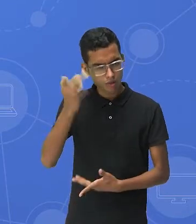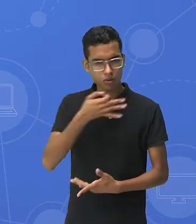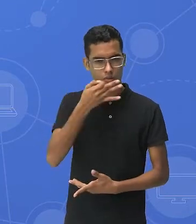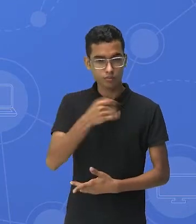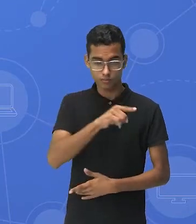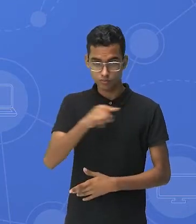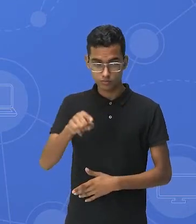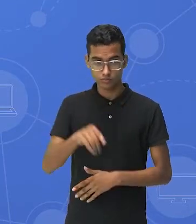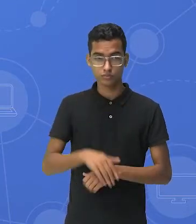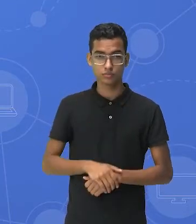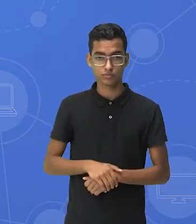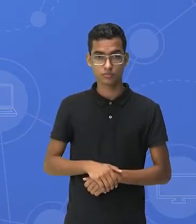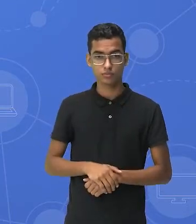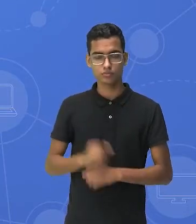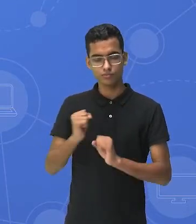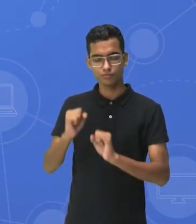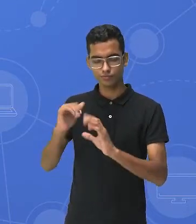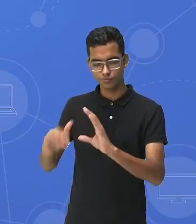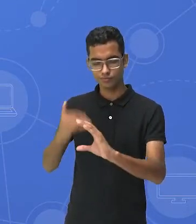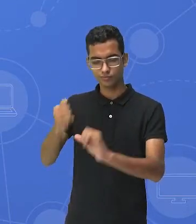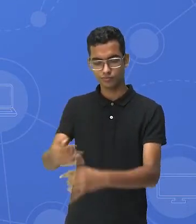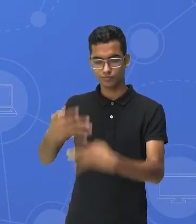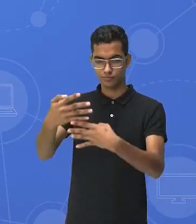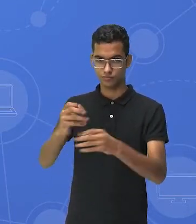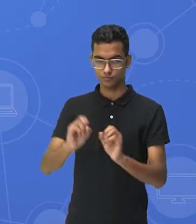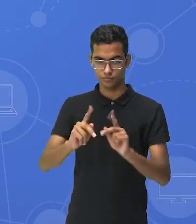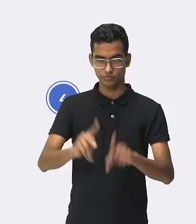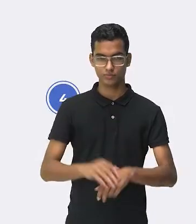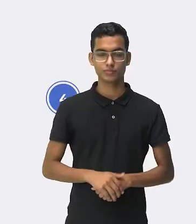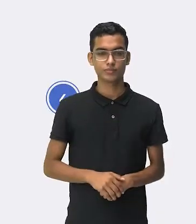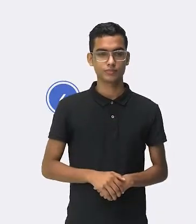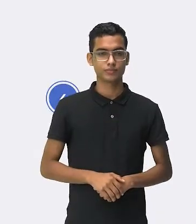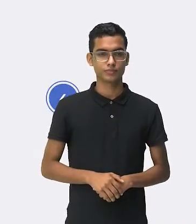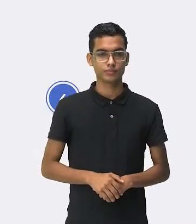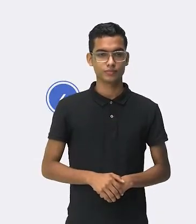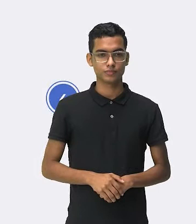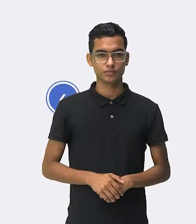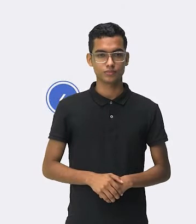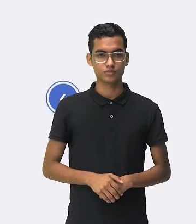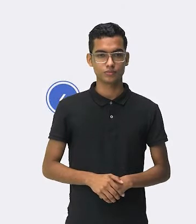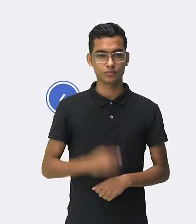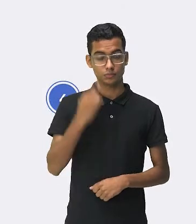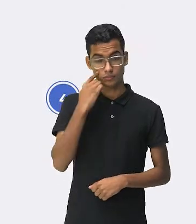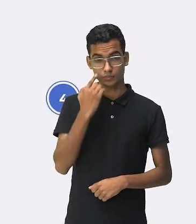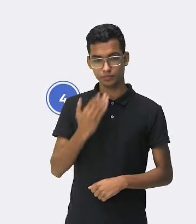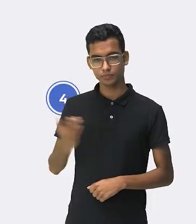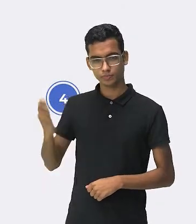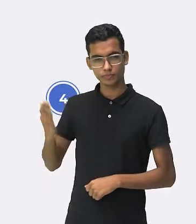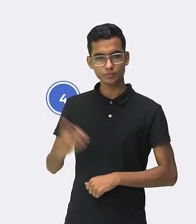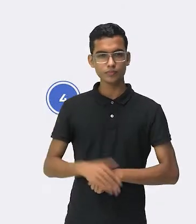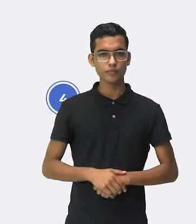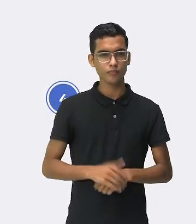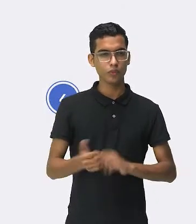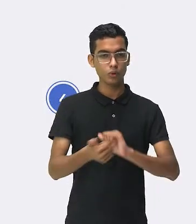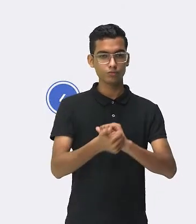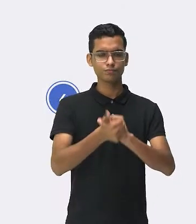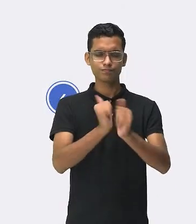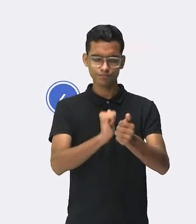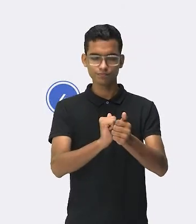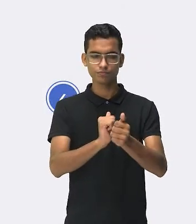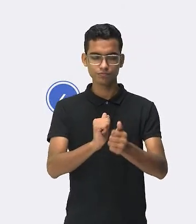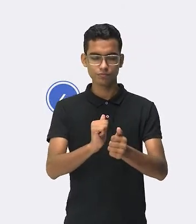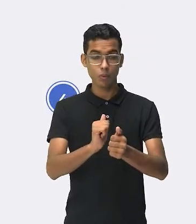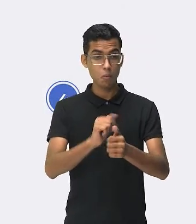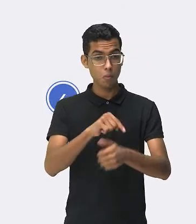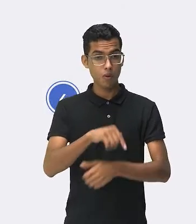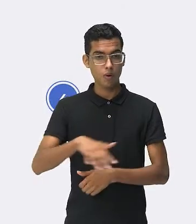vocês. E vamos falar um pouquinho sobre essa questão do esporte e preconceito. Vamos lá? Muito bem. O esporte, enquanto